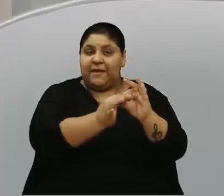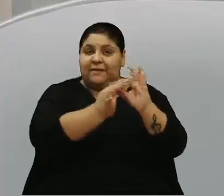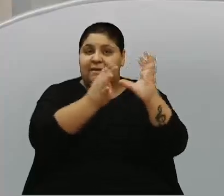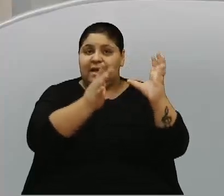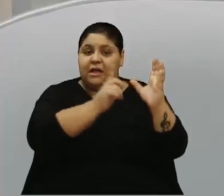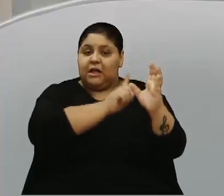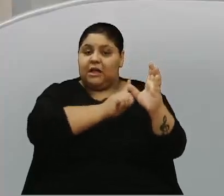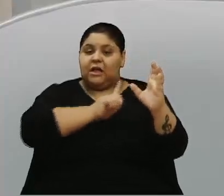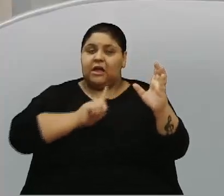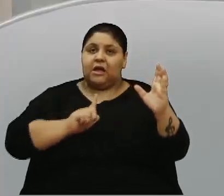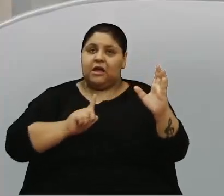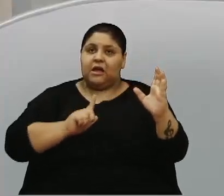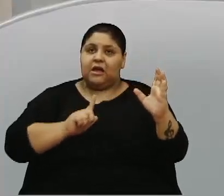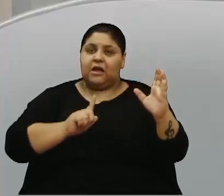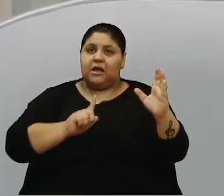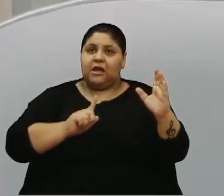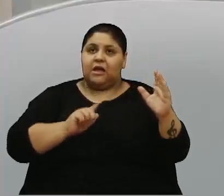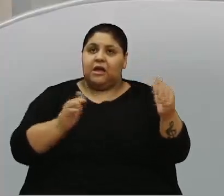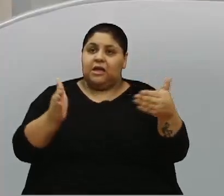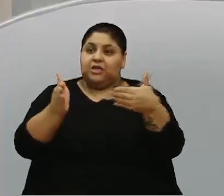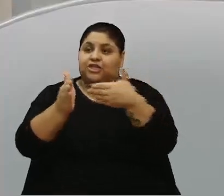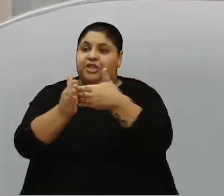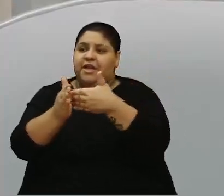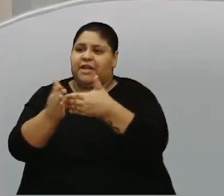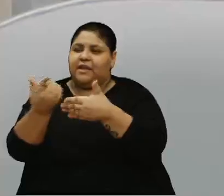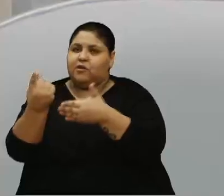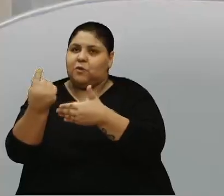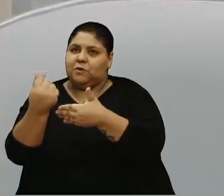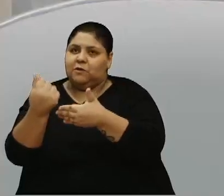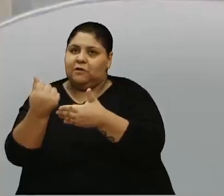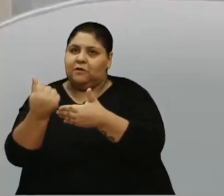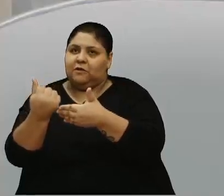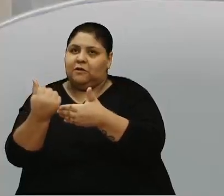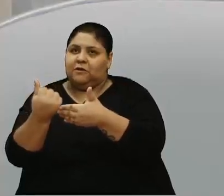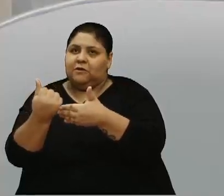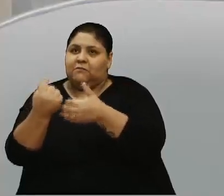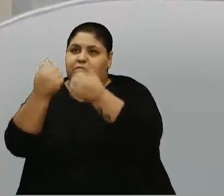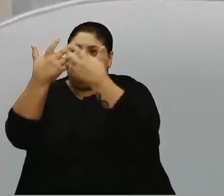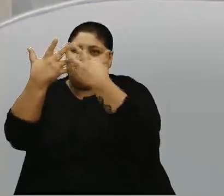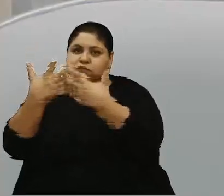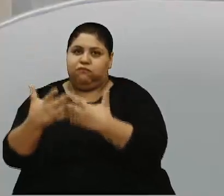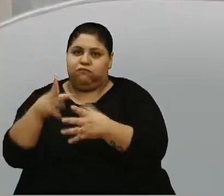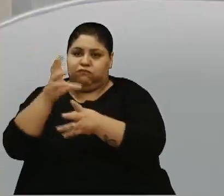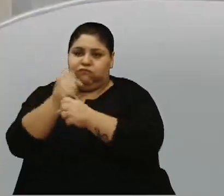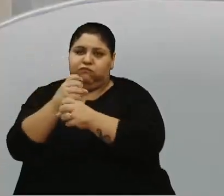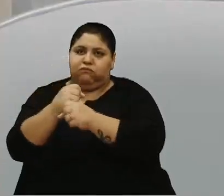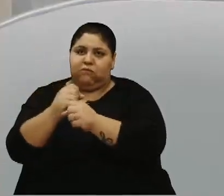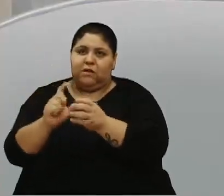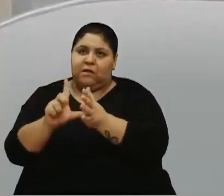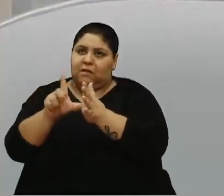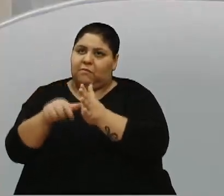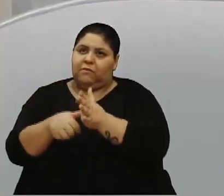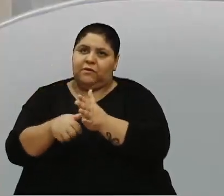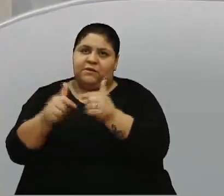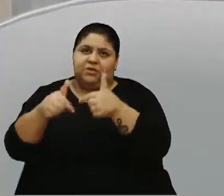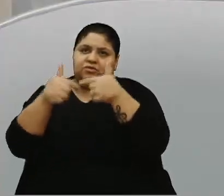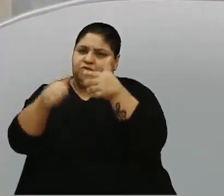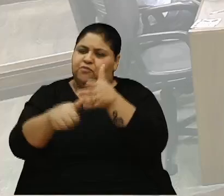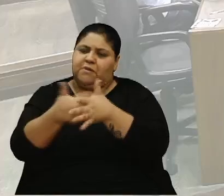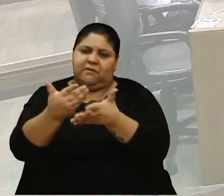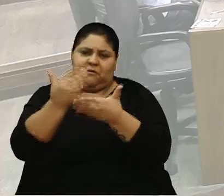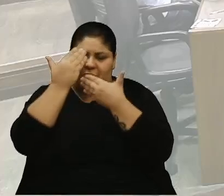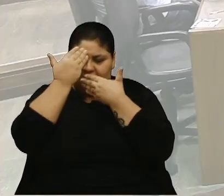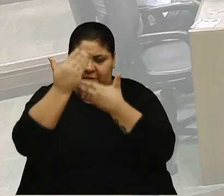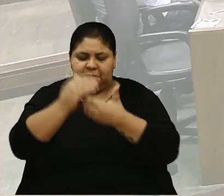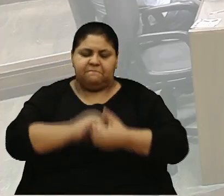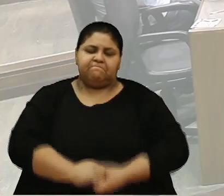que, então, chegue quanto antes esse recurso e, diante de uma prestação de conta, eles possam executar da melhor forma possível. Muito obrigado. Parabéns. Muito